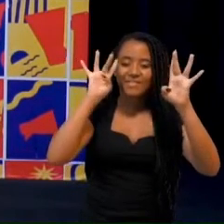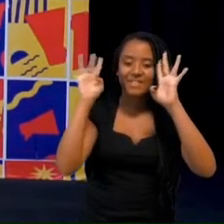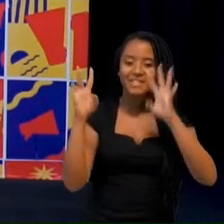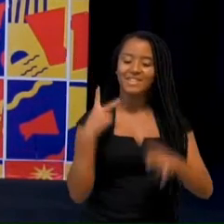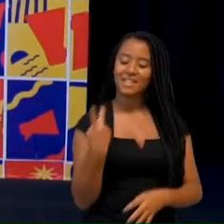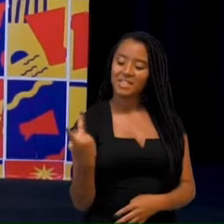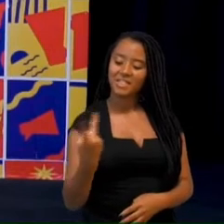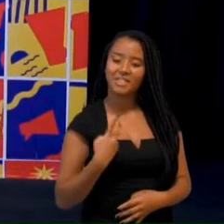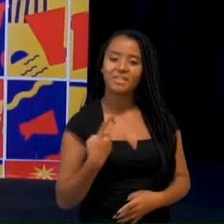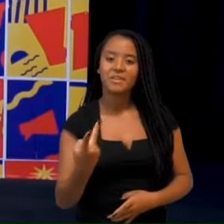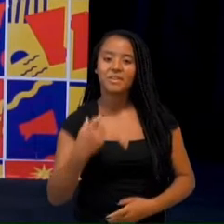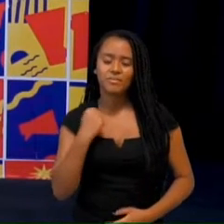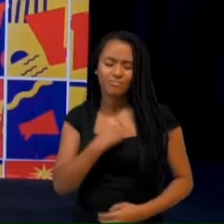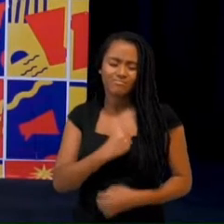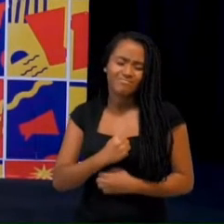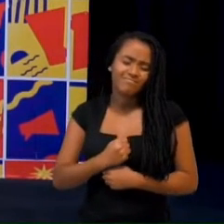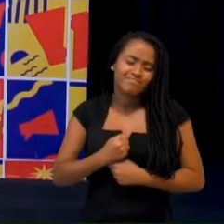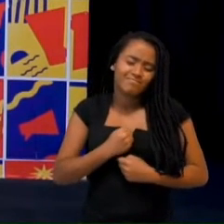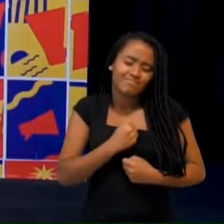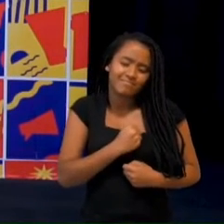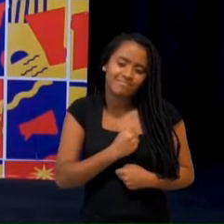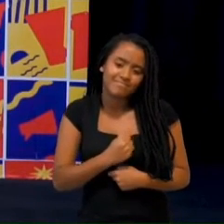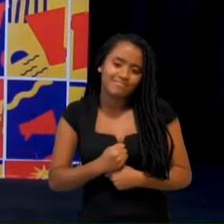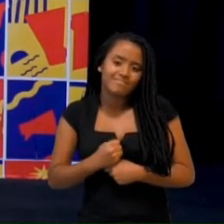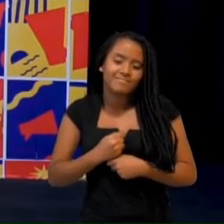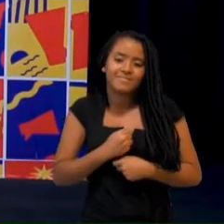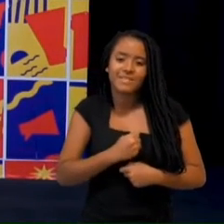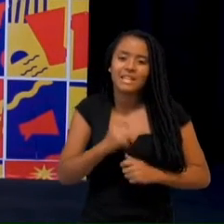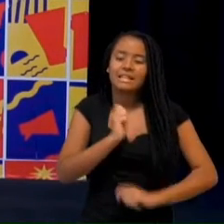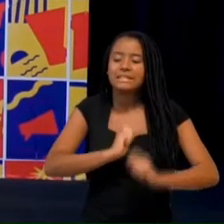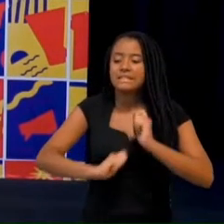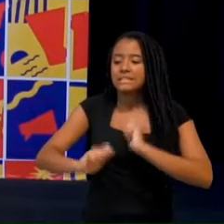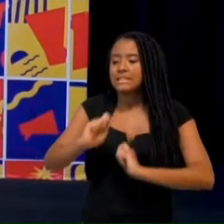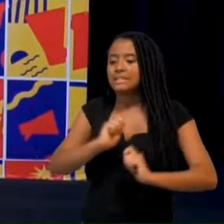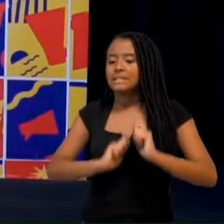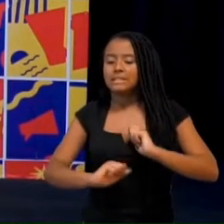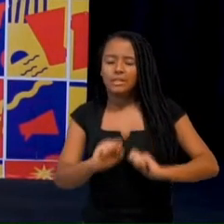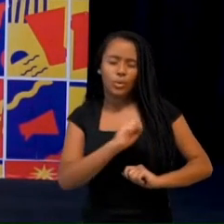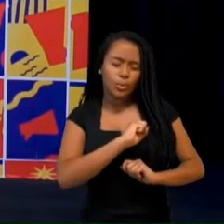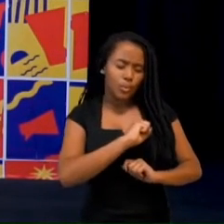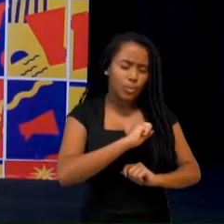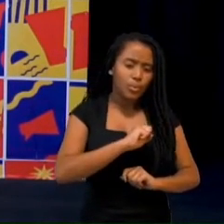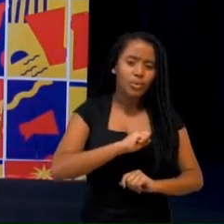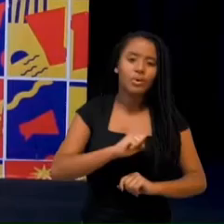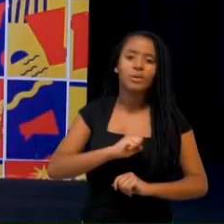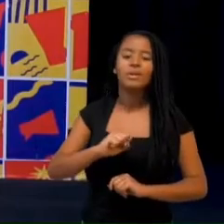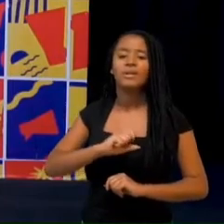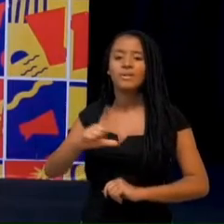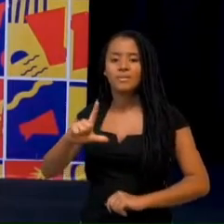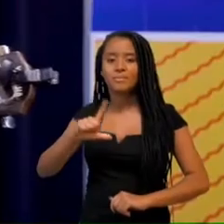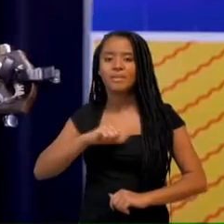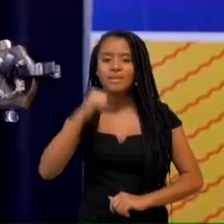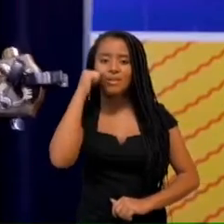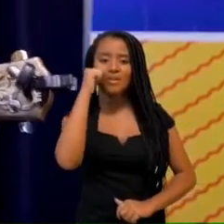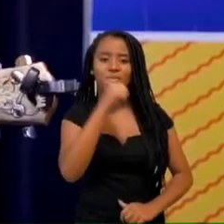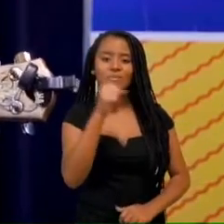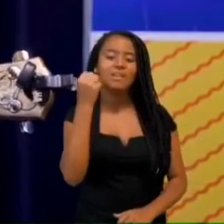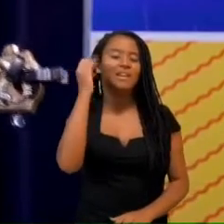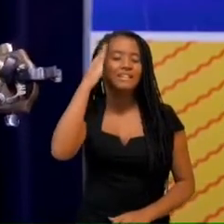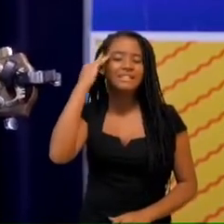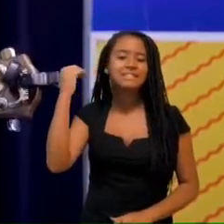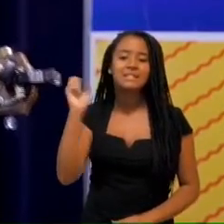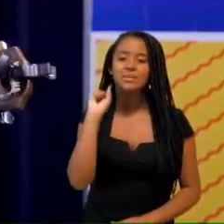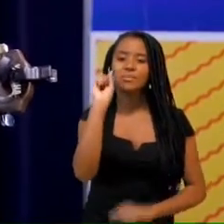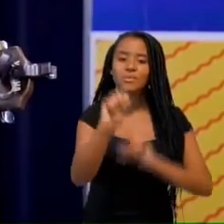nós quando a saudade aperto tanto quanto ansiedade bate Eu Corro Para ter a mulher que sabe bem o que